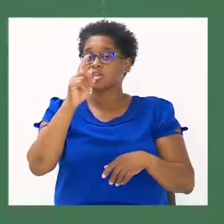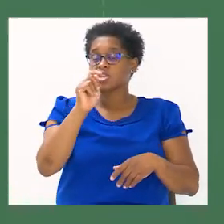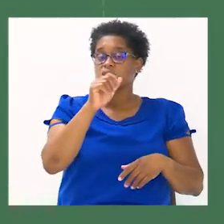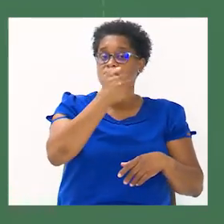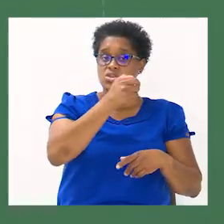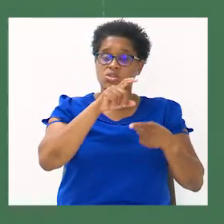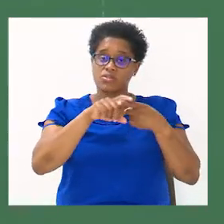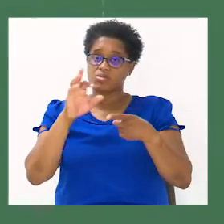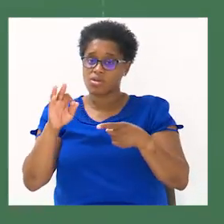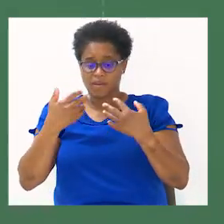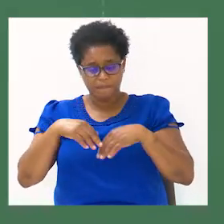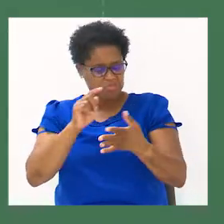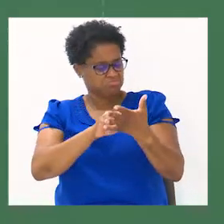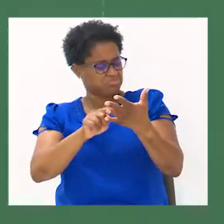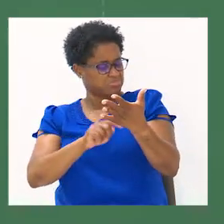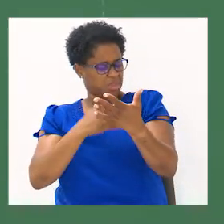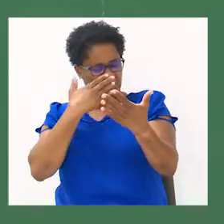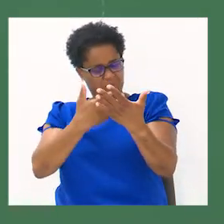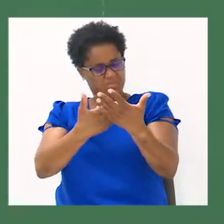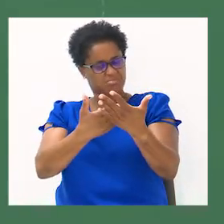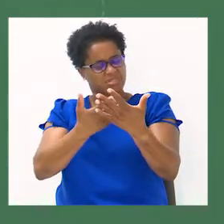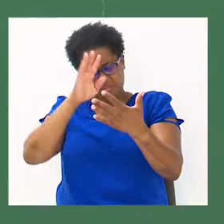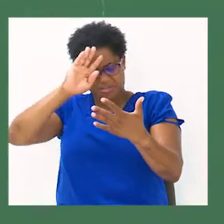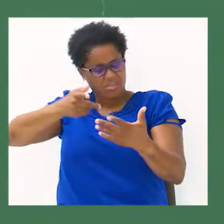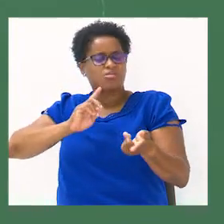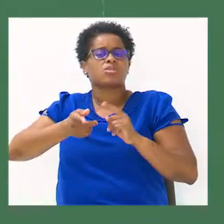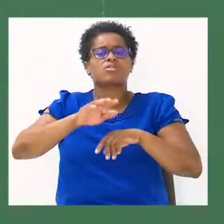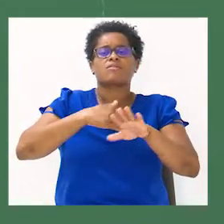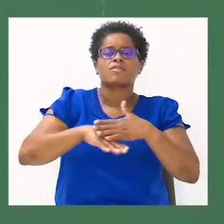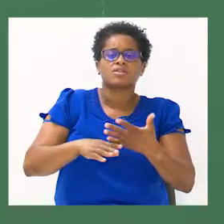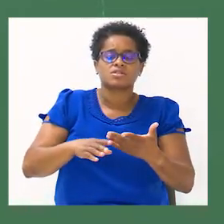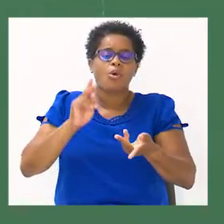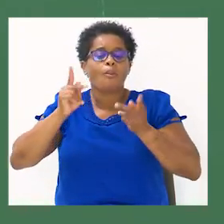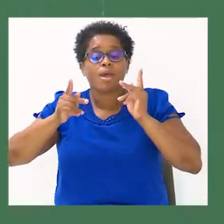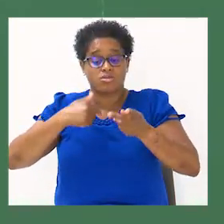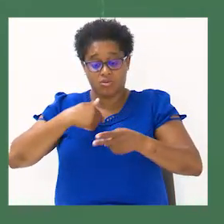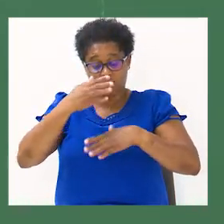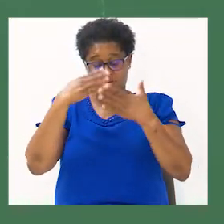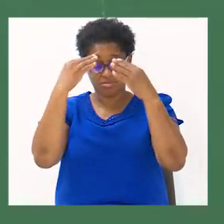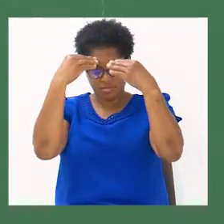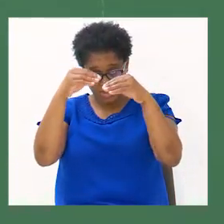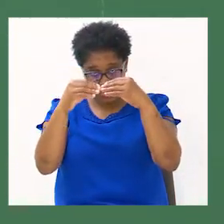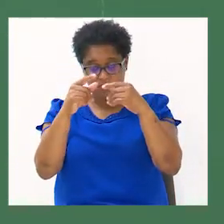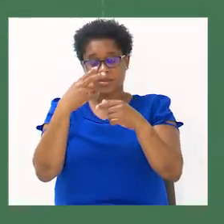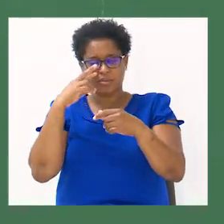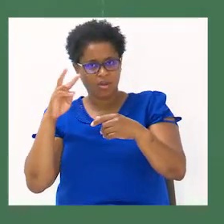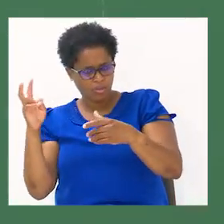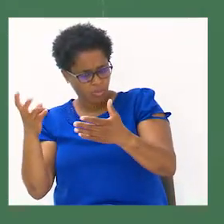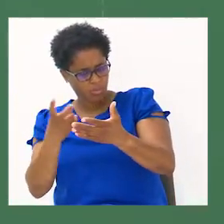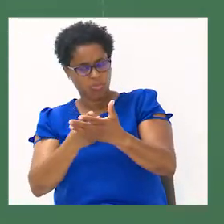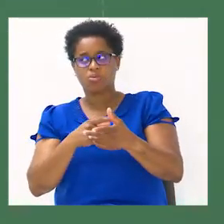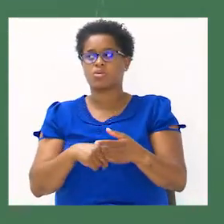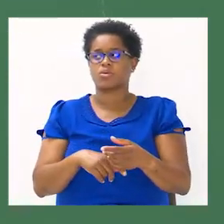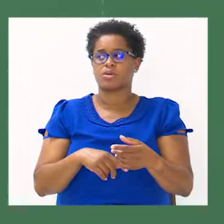dividir por 4, ok? Mas se eu não tenho uma calculadora à frente, eu não sei fazer. Então, o método, né, que eu ensinei é de